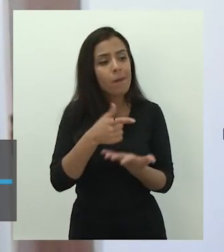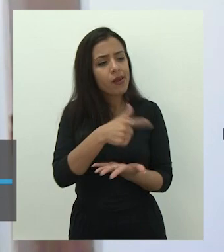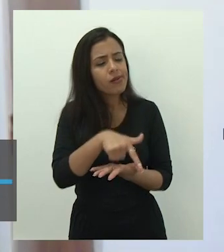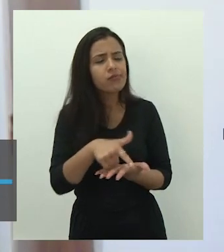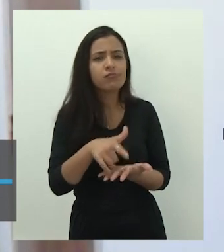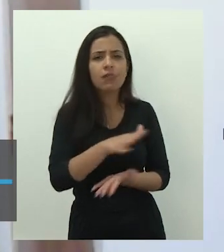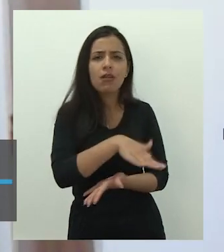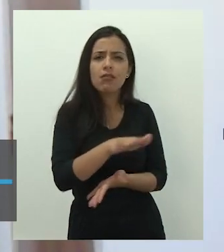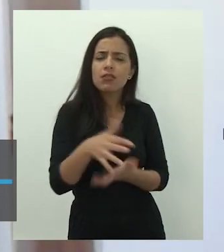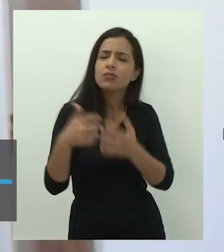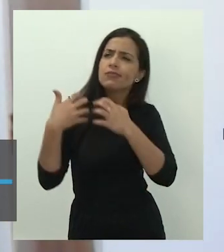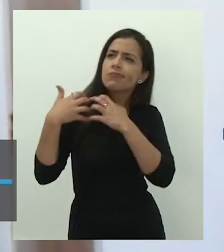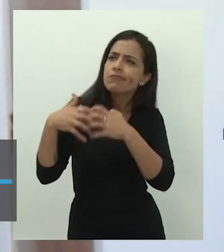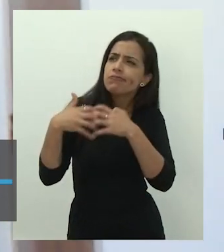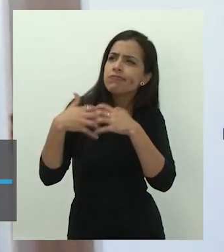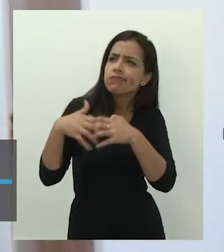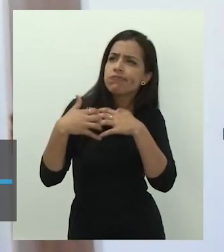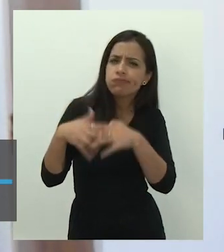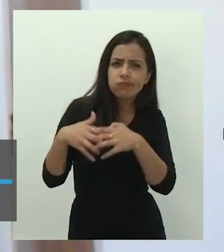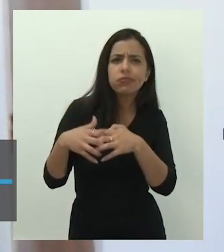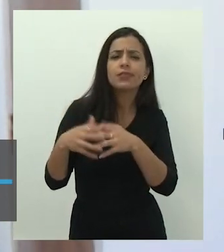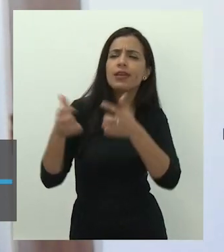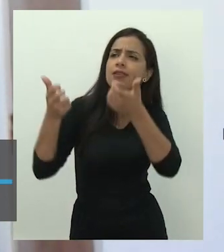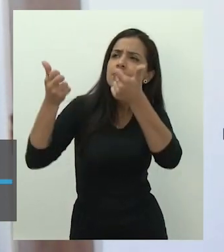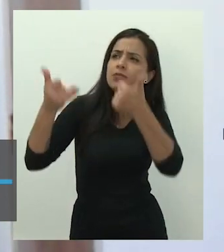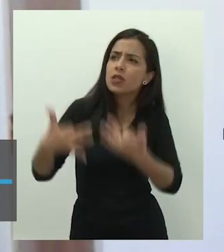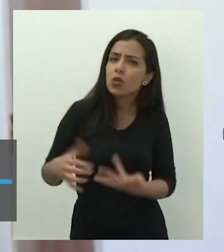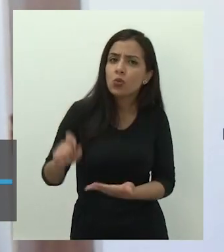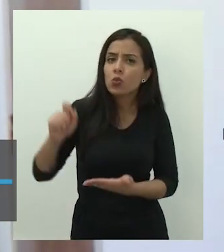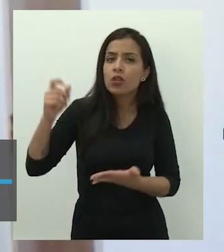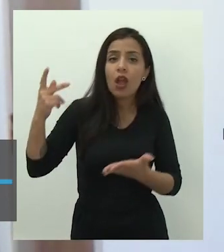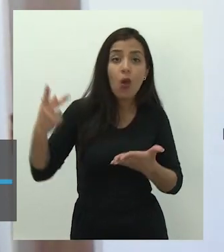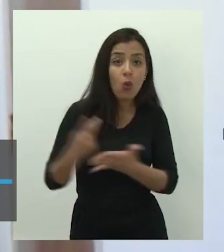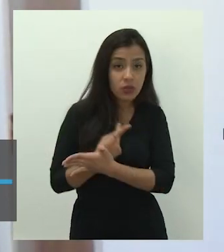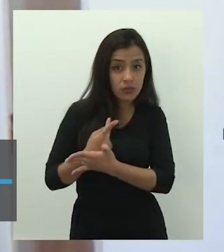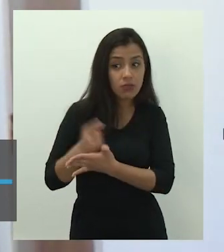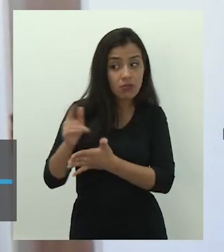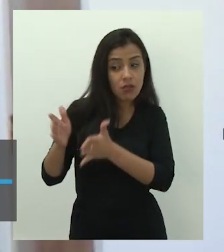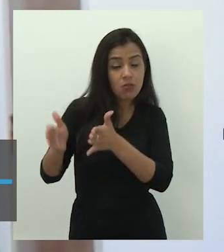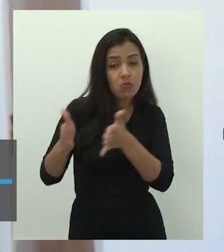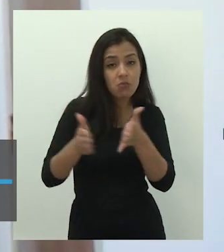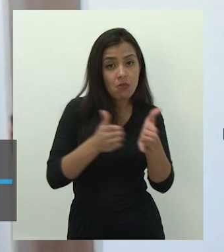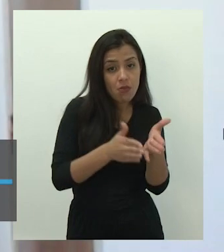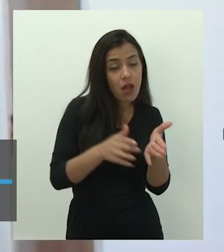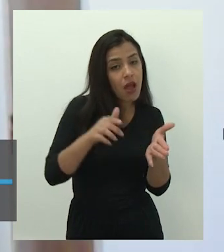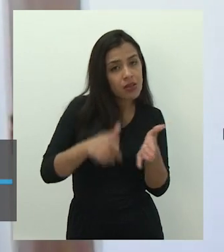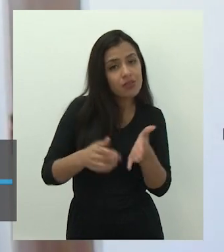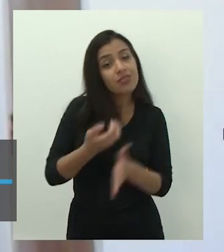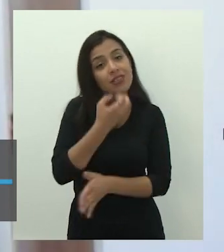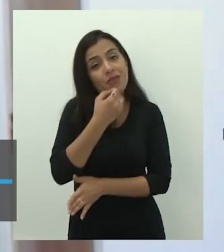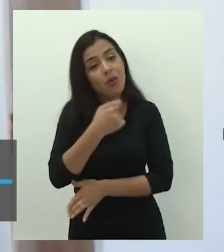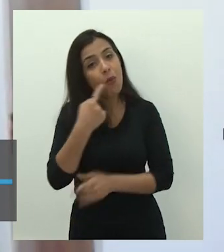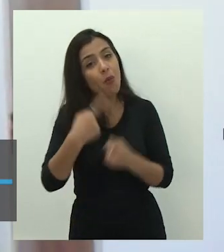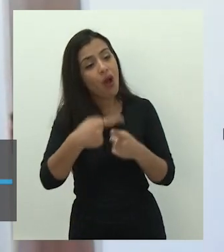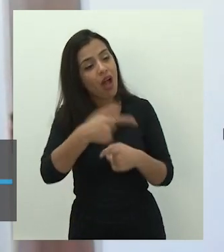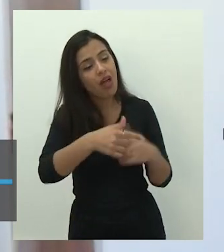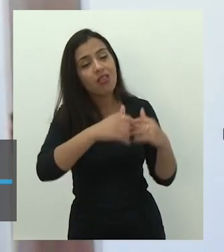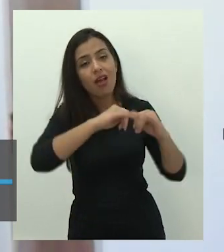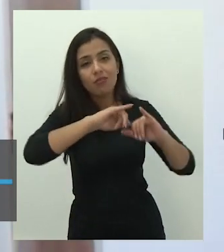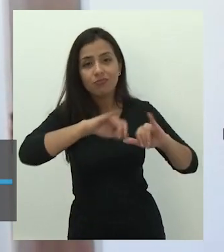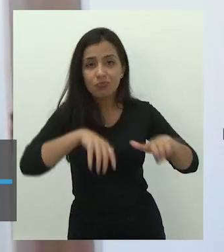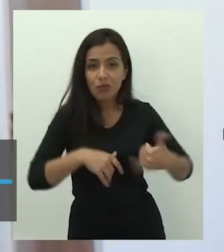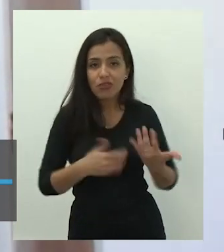consegue descrever esse trabalho, o que está acontecendo nessa regularidade, é nesse momento que ela está desenvolvendo o